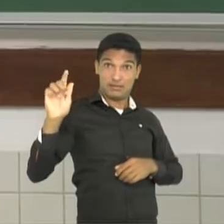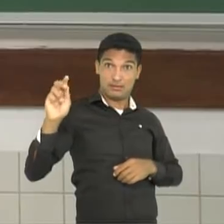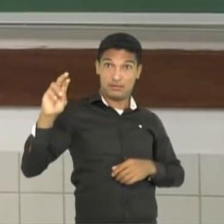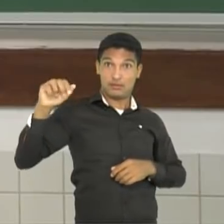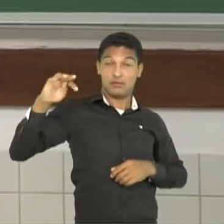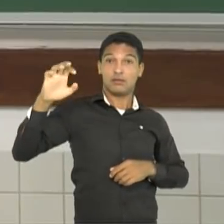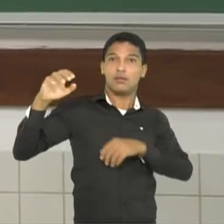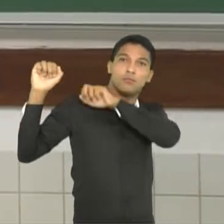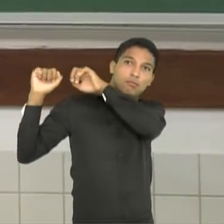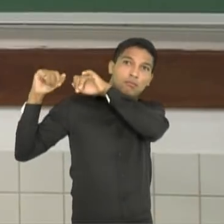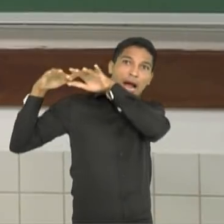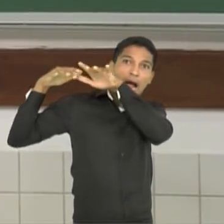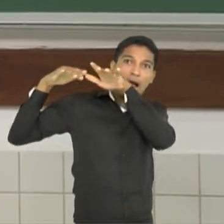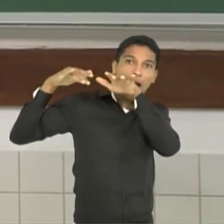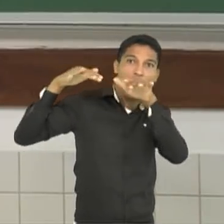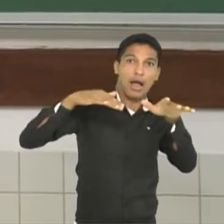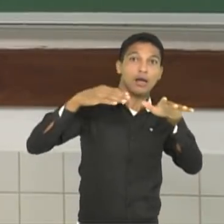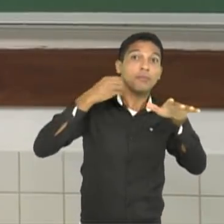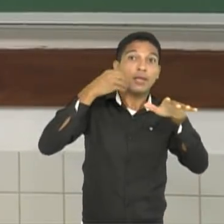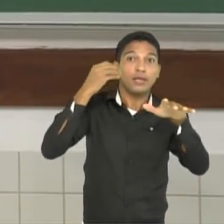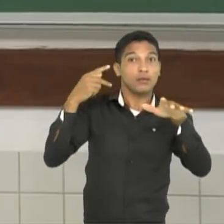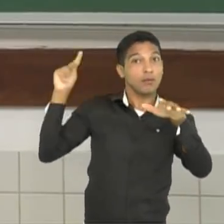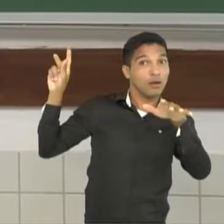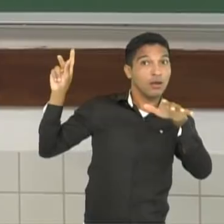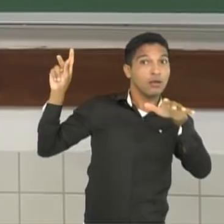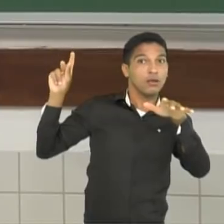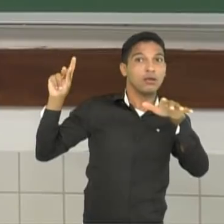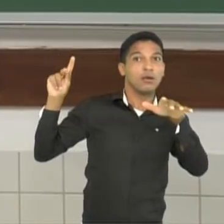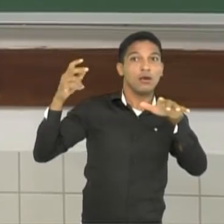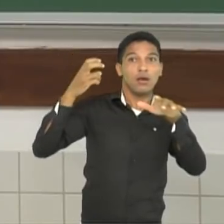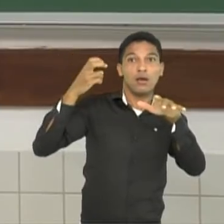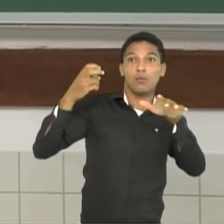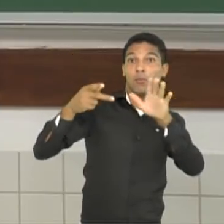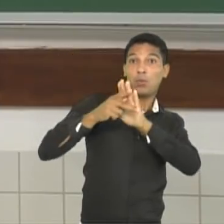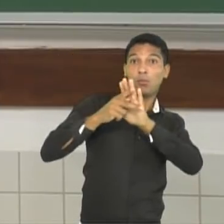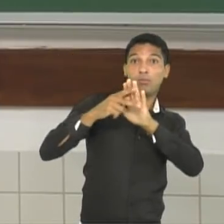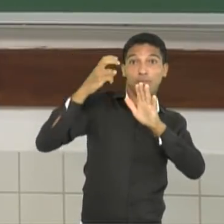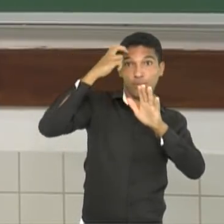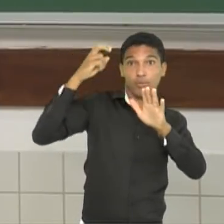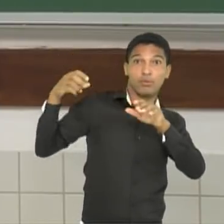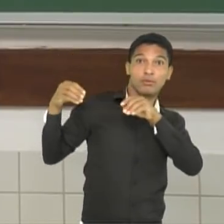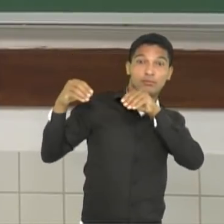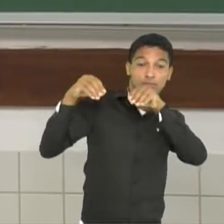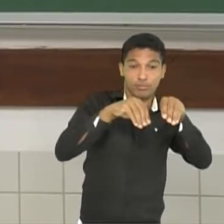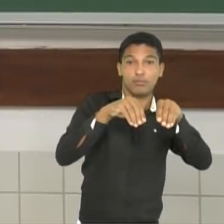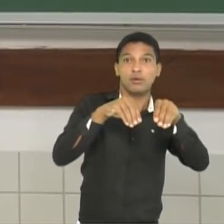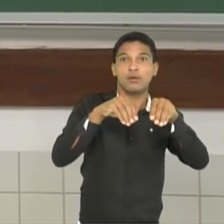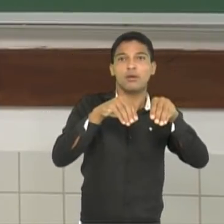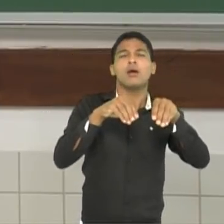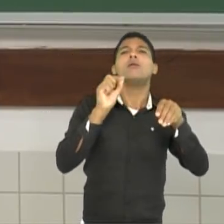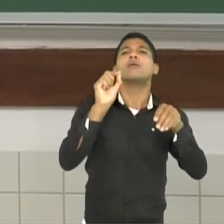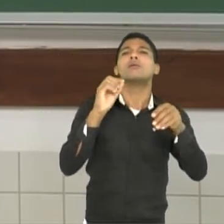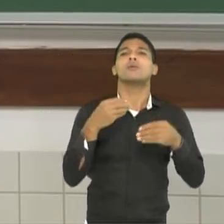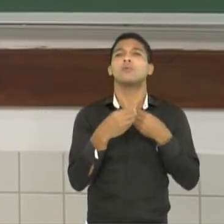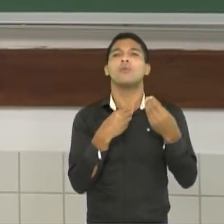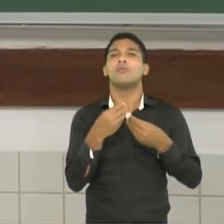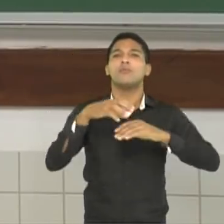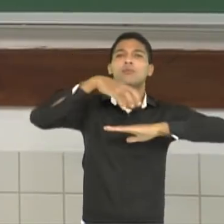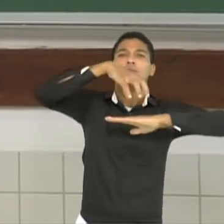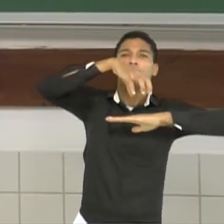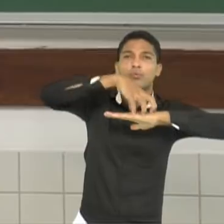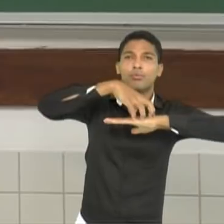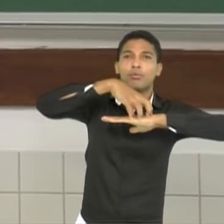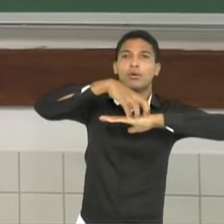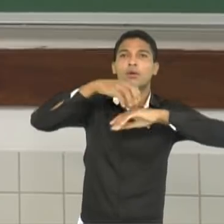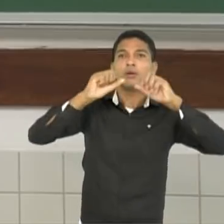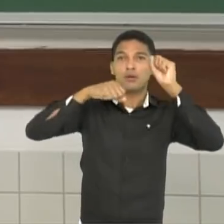ter ali? A participação dos imigrantes. De que modo, professora, que isso aconteceu? Eles eram europeus, muitos imigrantes que